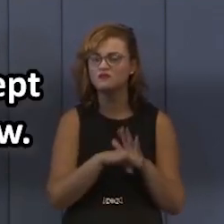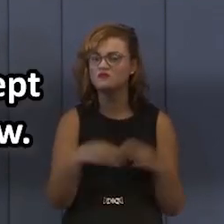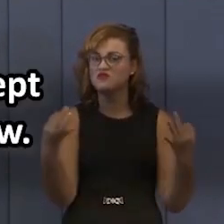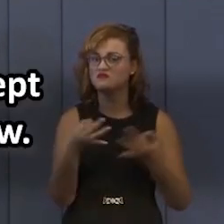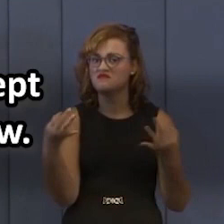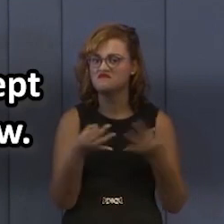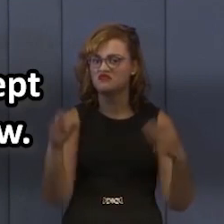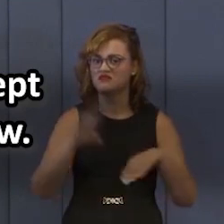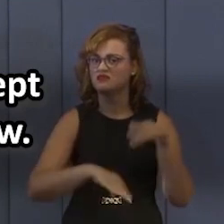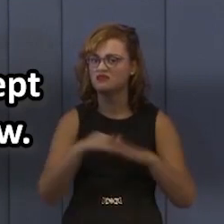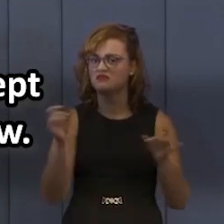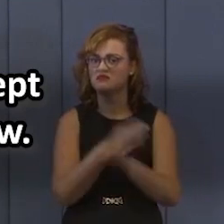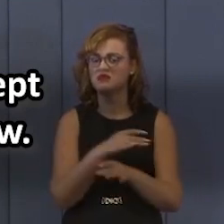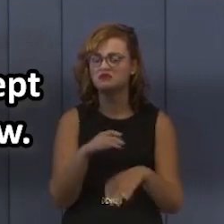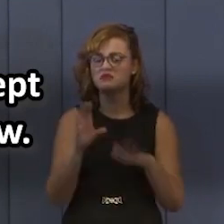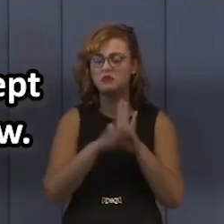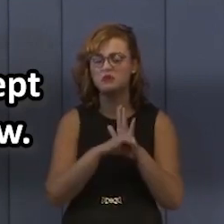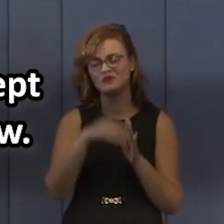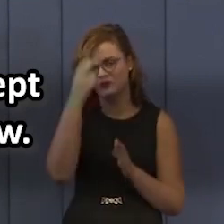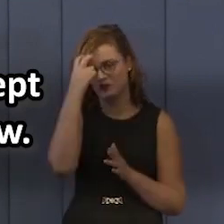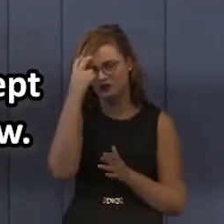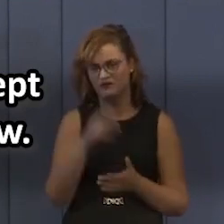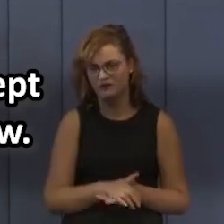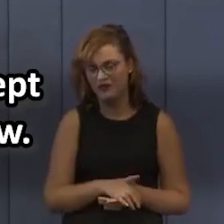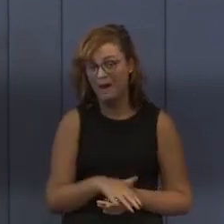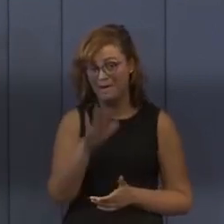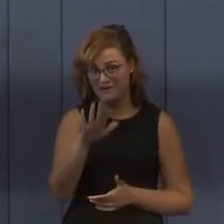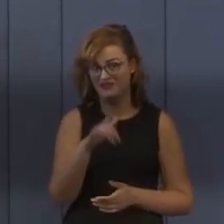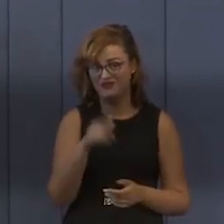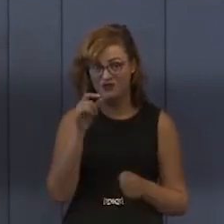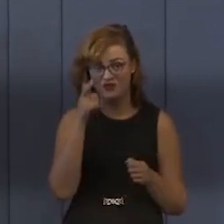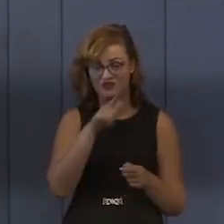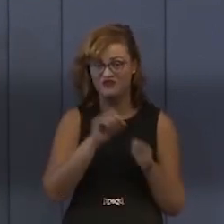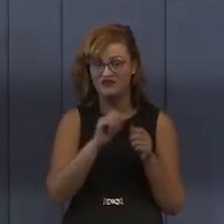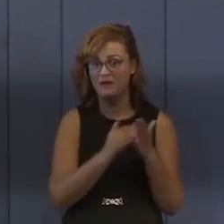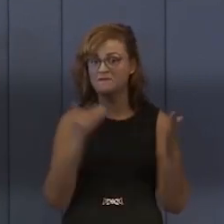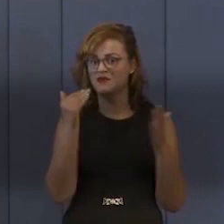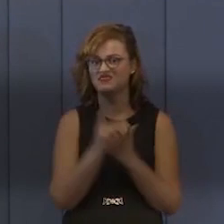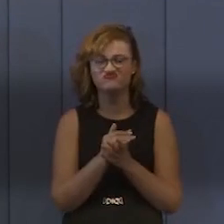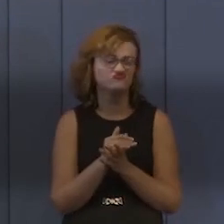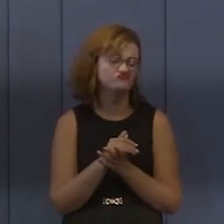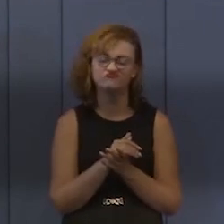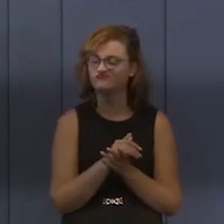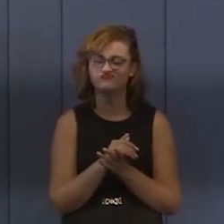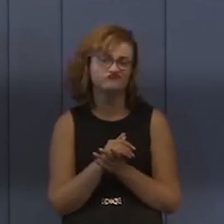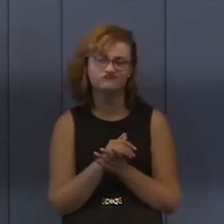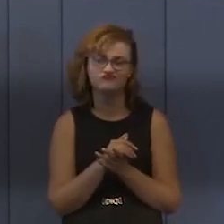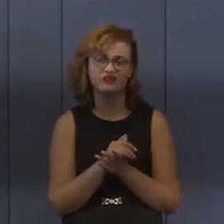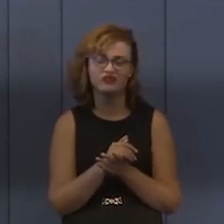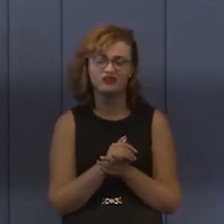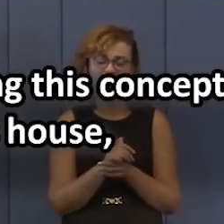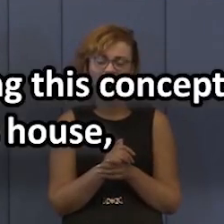Aquele é o conceito mais perfeito e acabado de nacionalismo sob o ponto de vista cultural. Eu não consigo fazer mais isso, esse